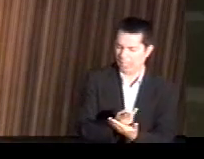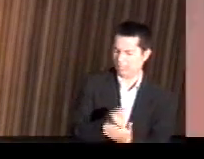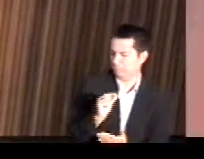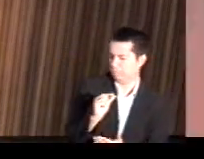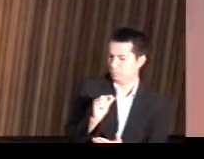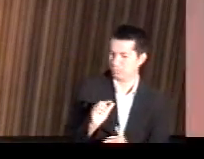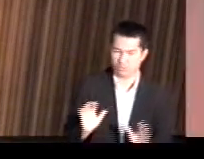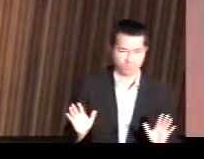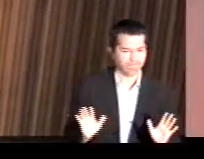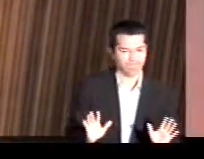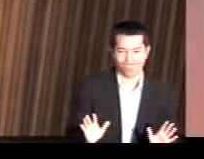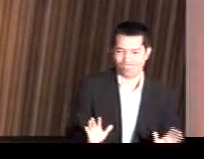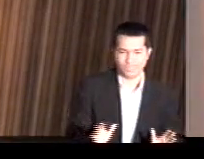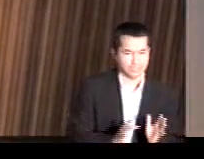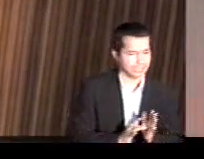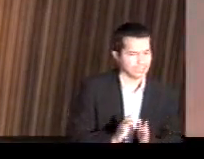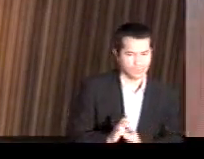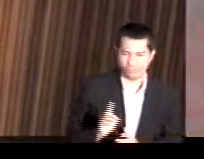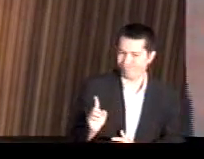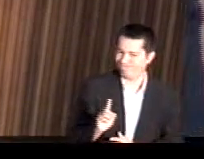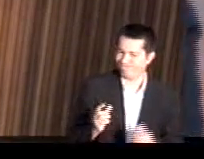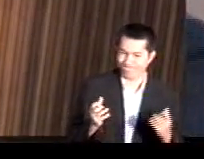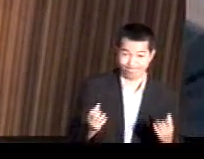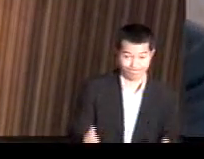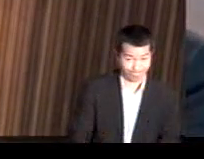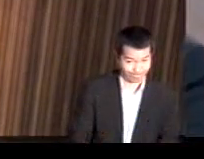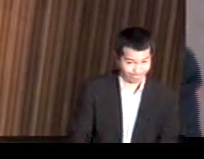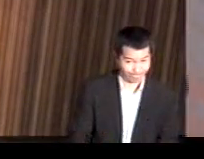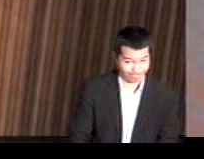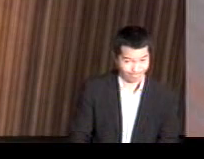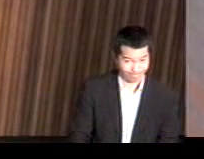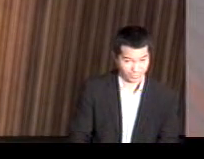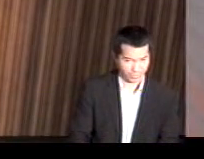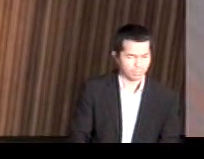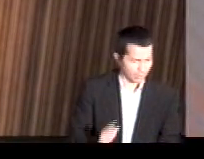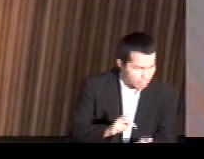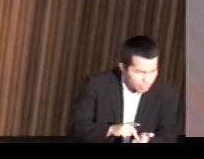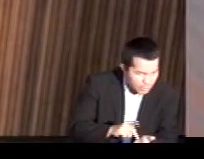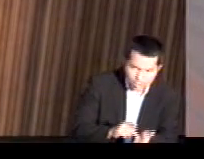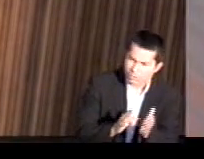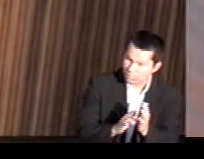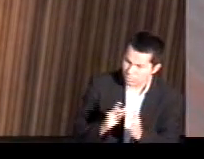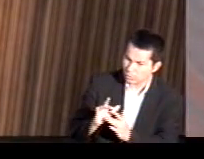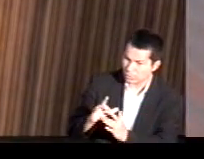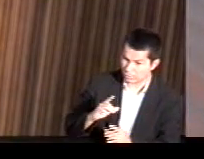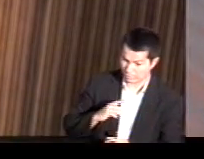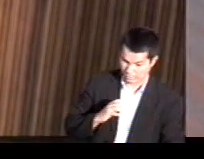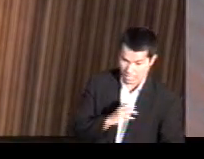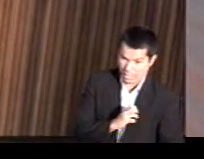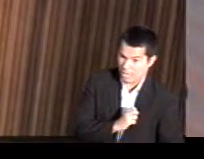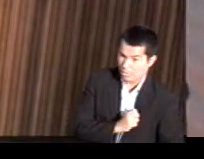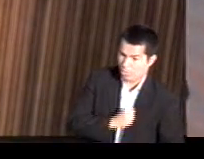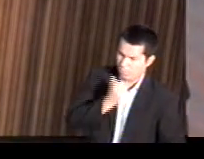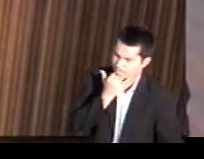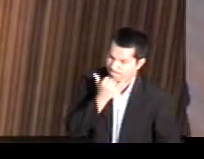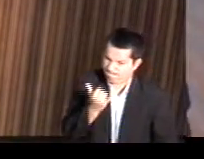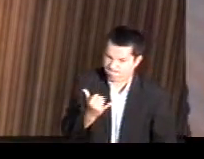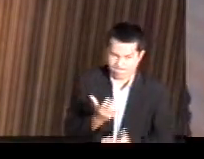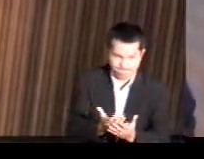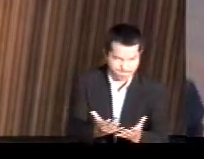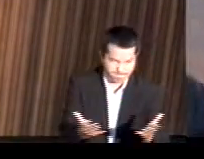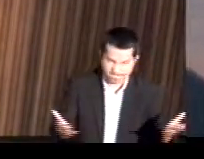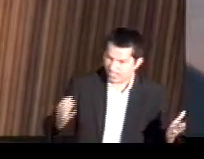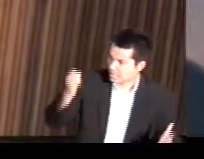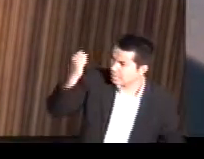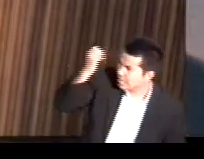por causa do grande amor do Senhor Jesus que nós podemos ser salvos. Mas é importante entender que Ele é o Deus